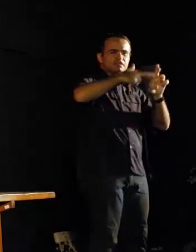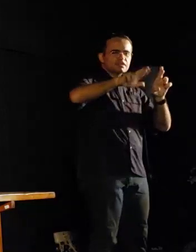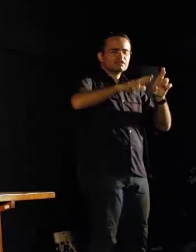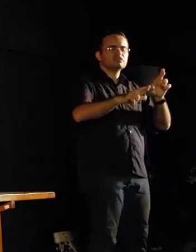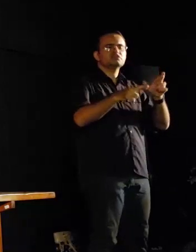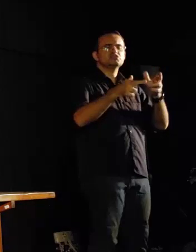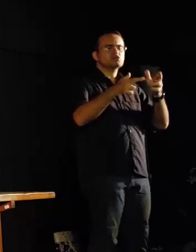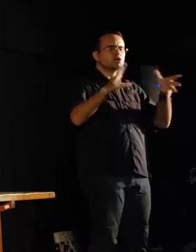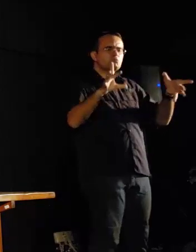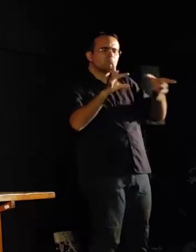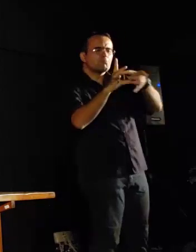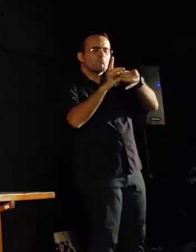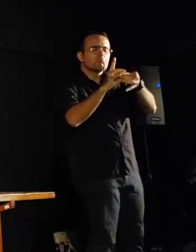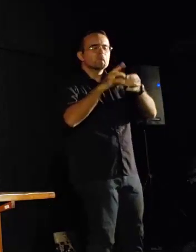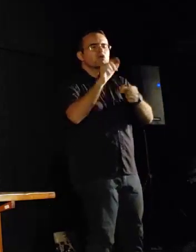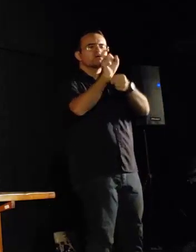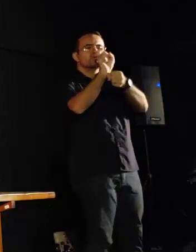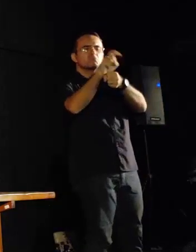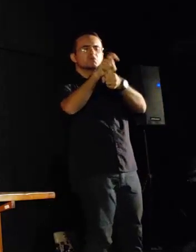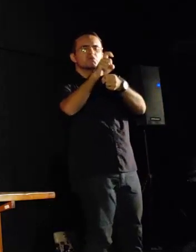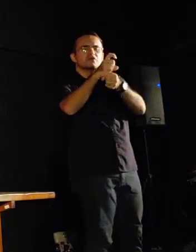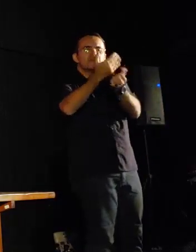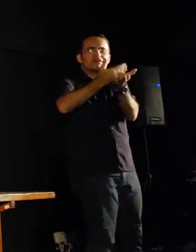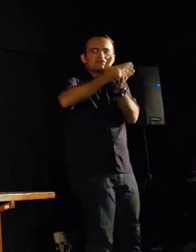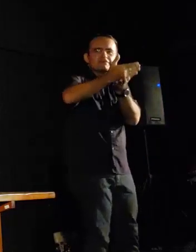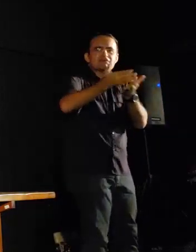E destaco os grupos que recebem